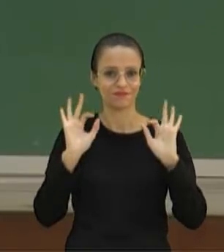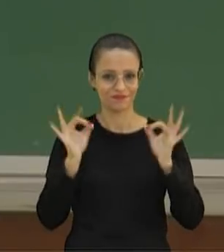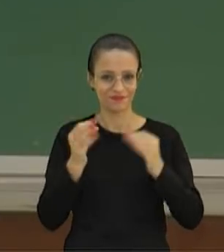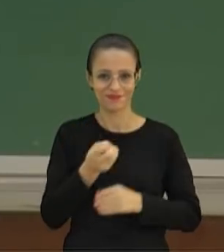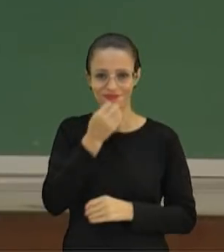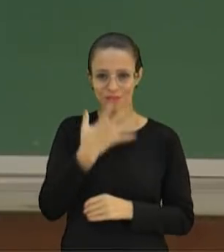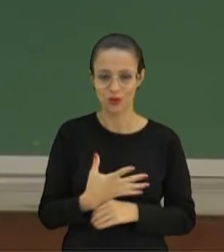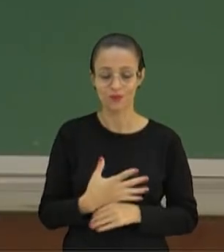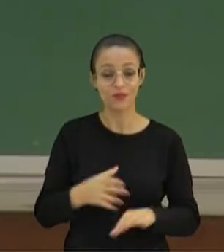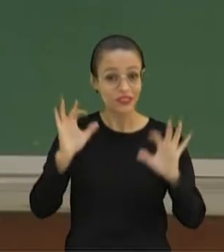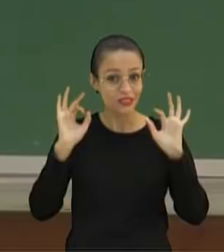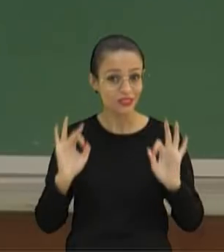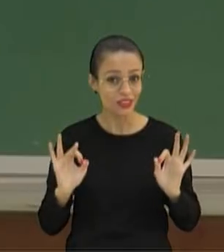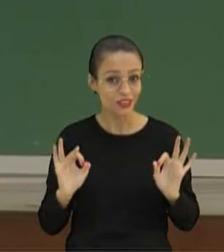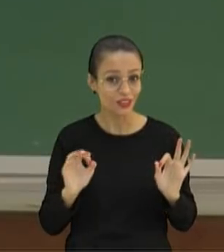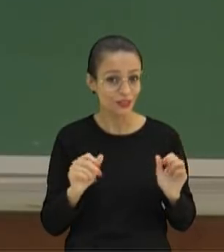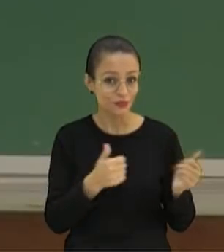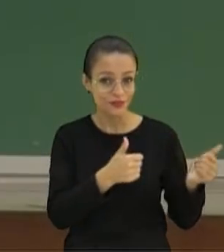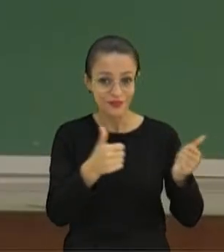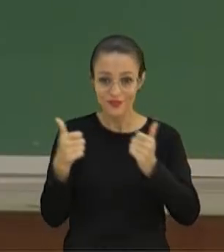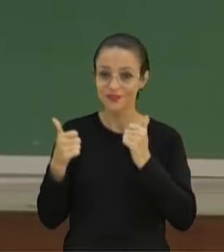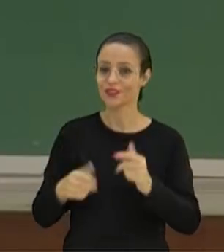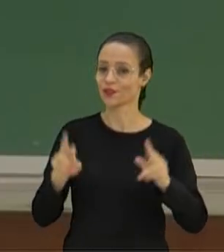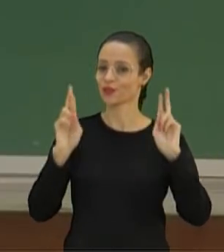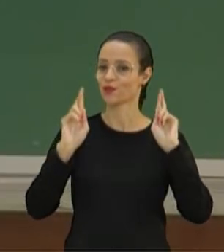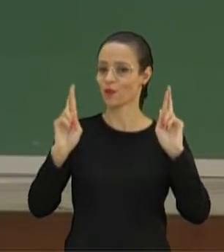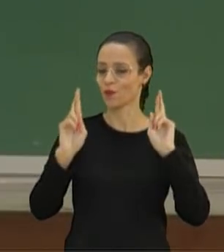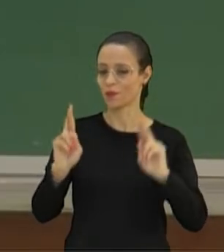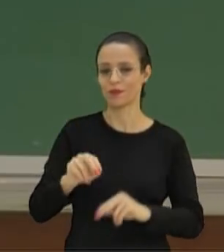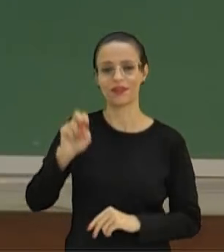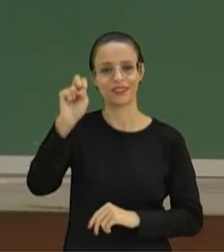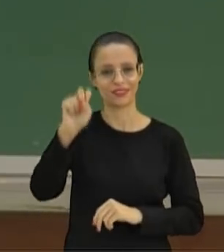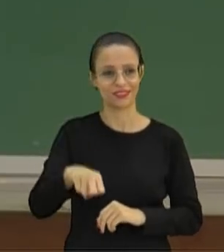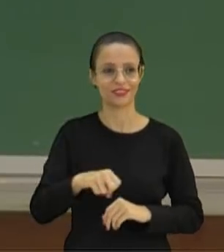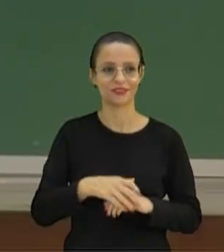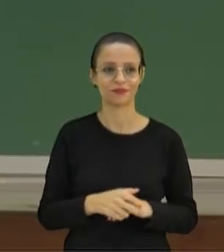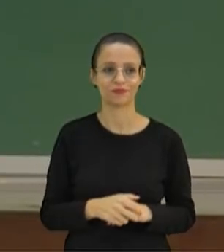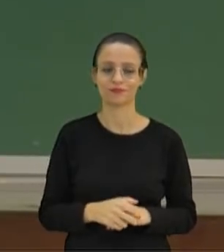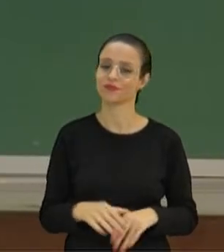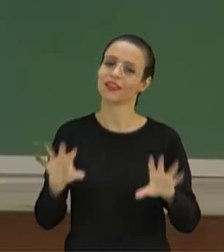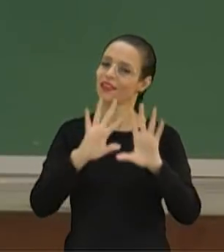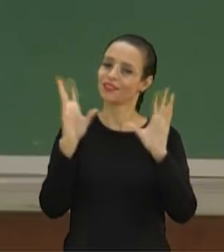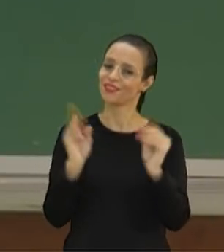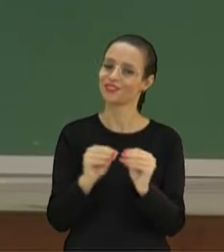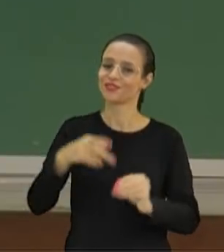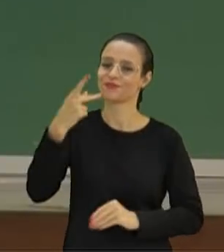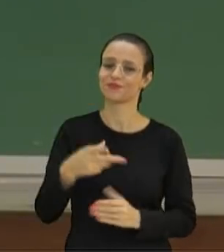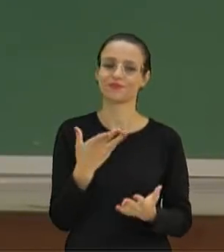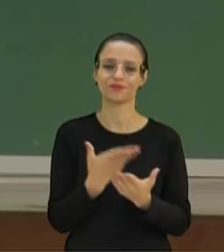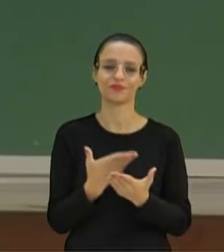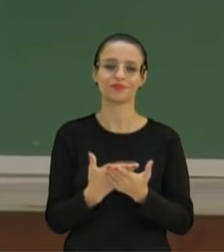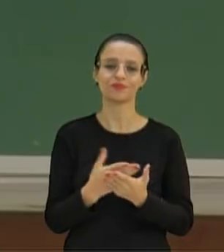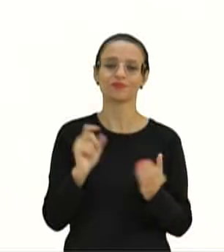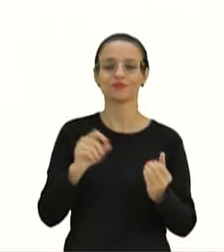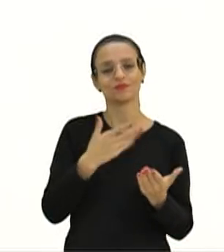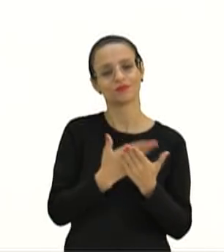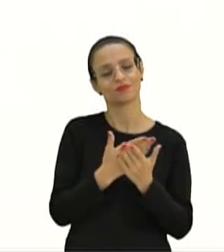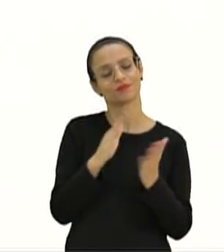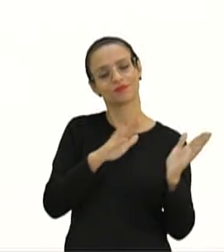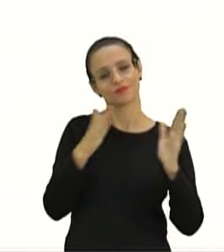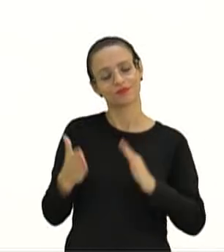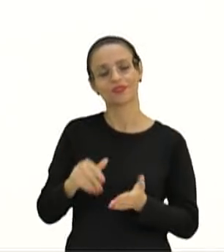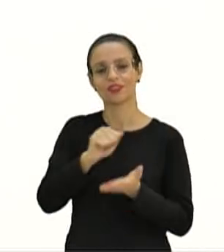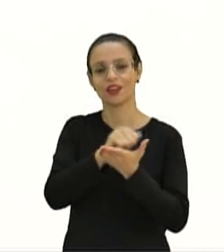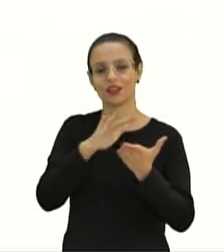bom? Acertaram, meus queridos? Espero que sim! E é isso na aula de hoje, ó. O que nós estudamos?